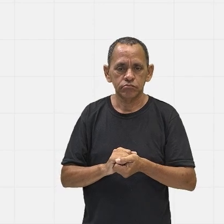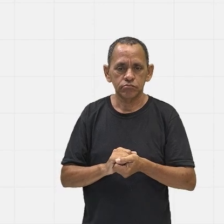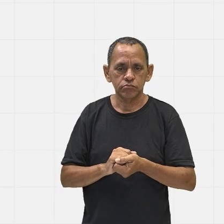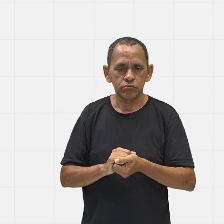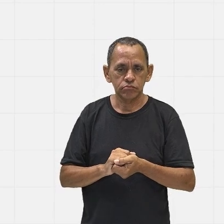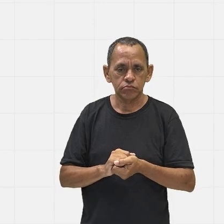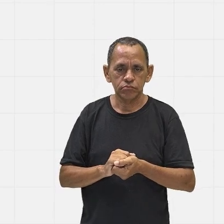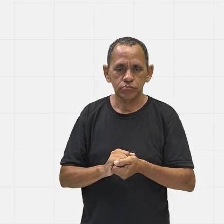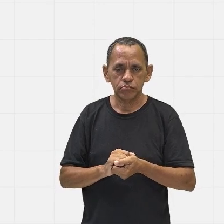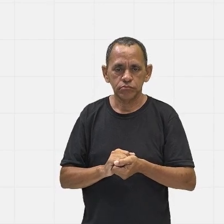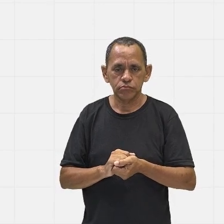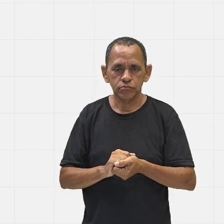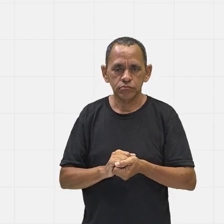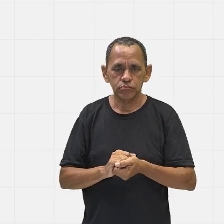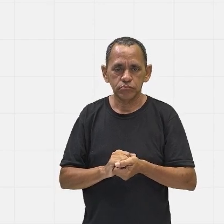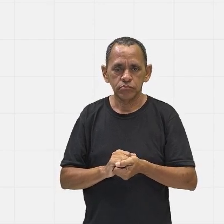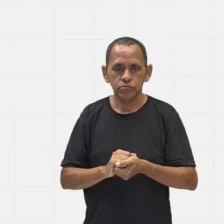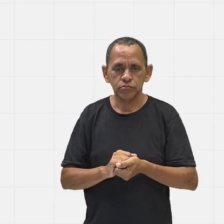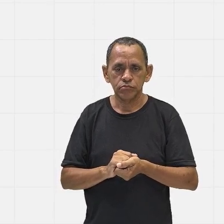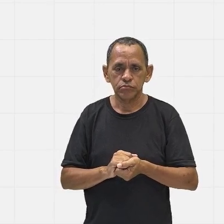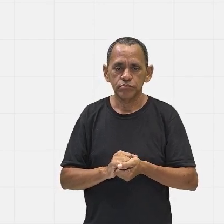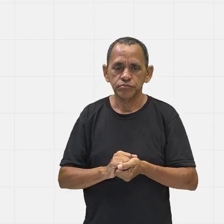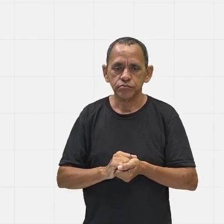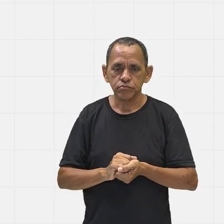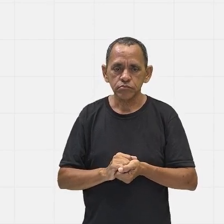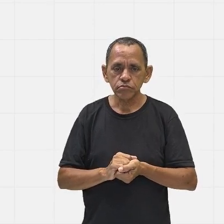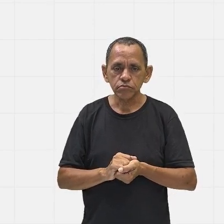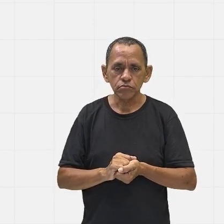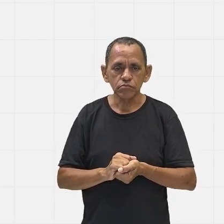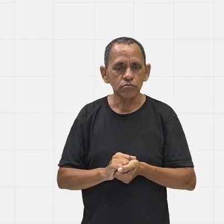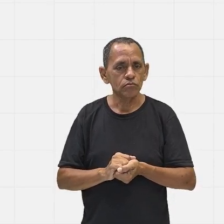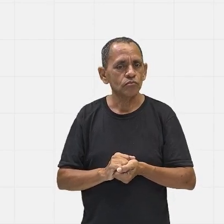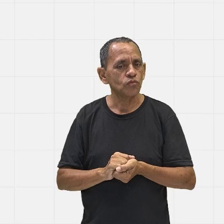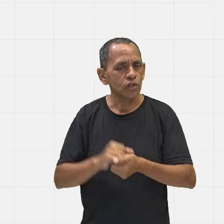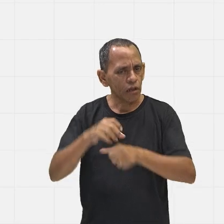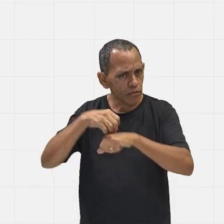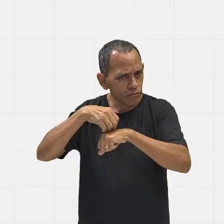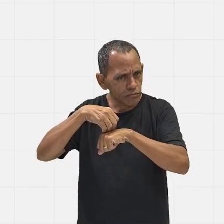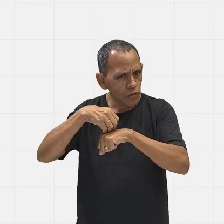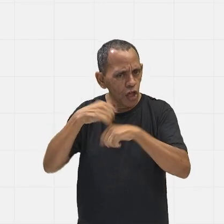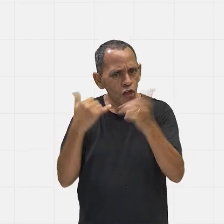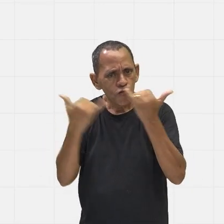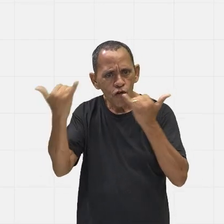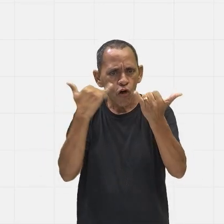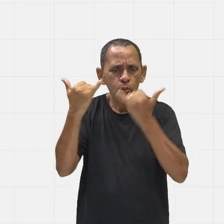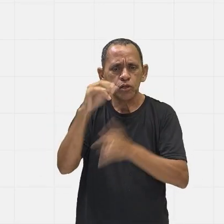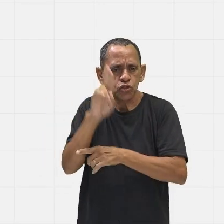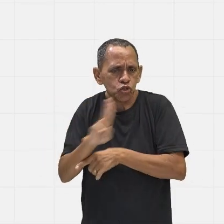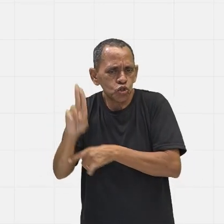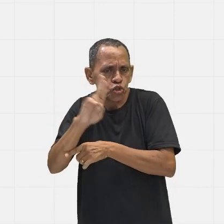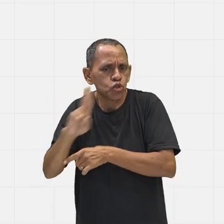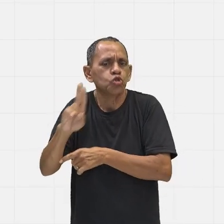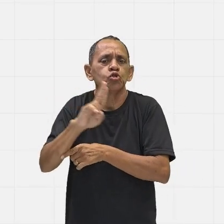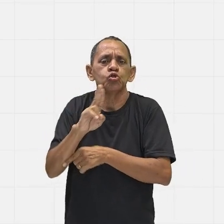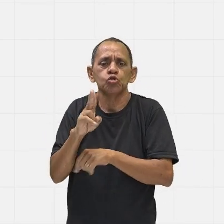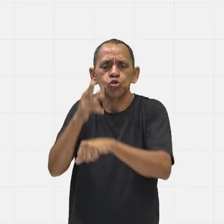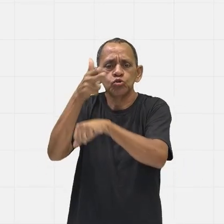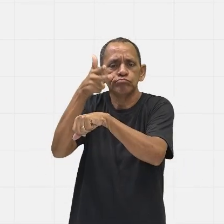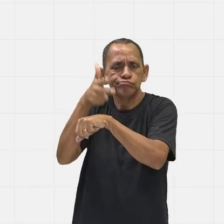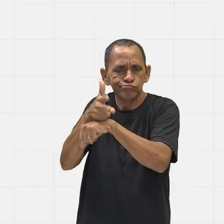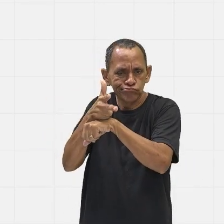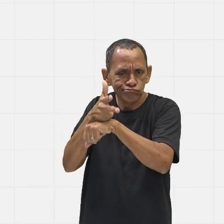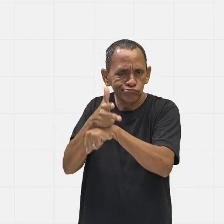não tem a moderação. Vamos também passar para vocês instruções para o uso da câmera e do microfone, isso é muito importante, professor, na